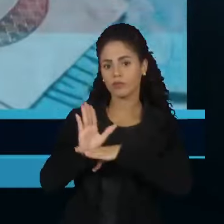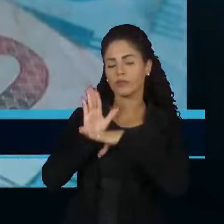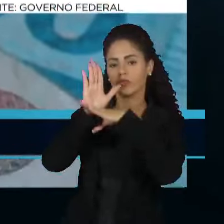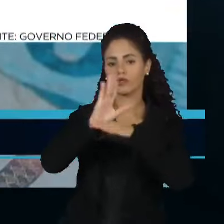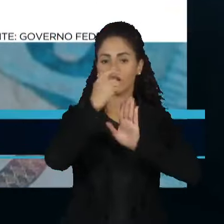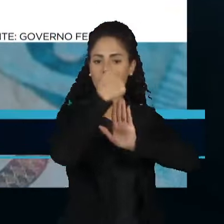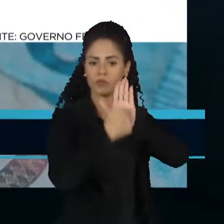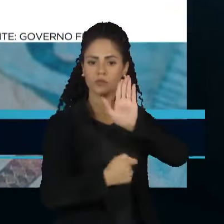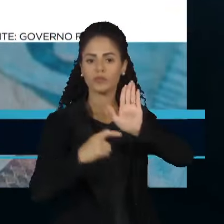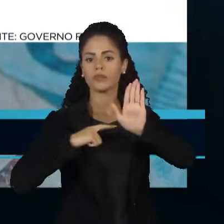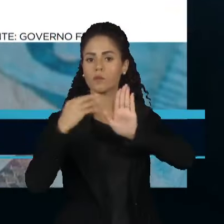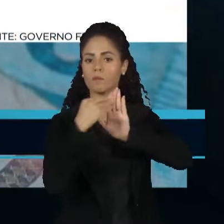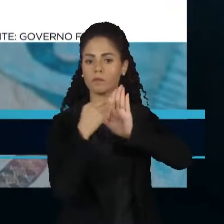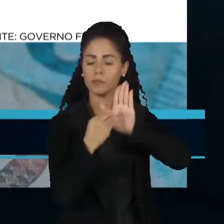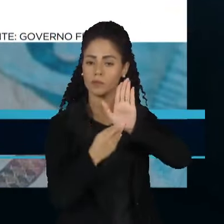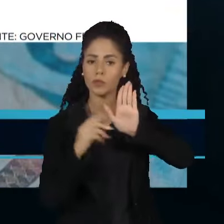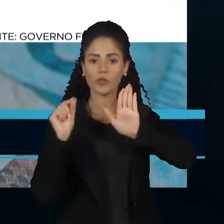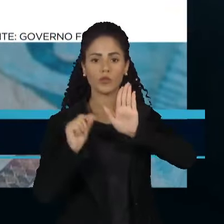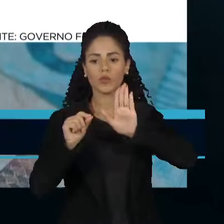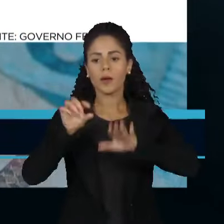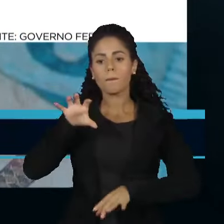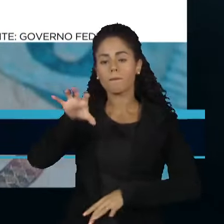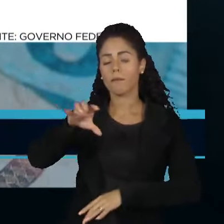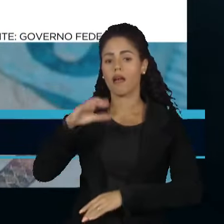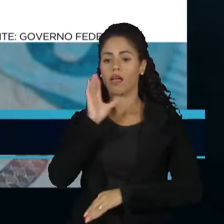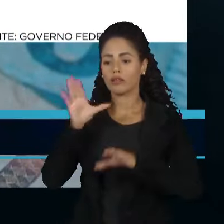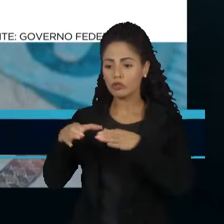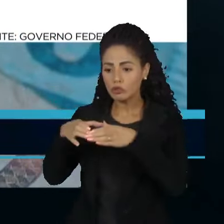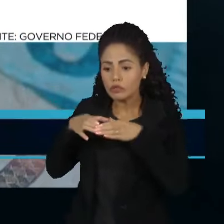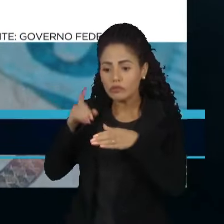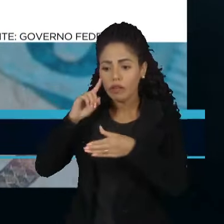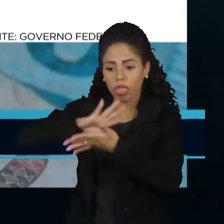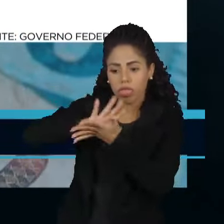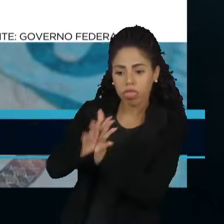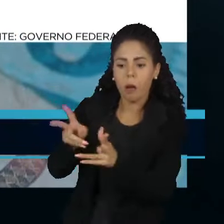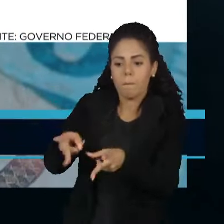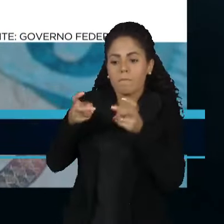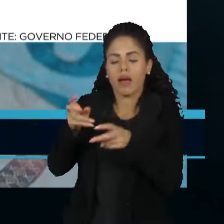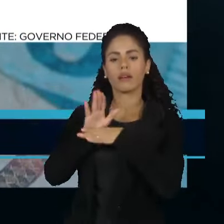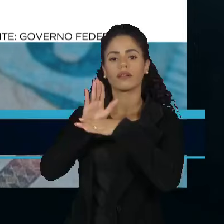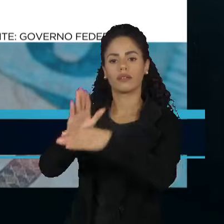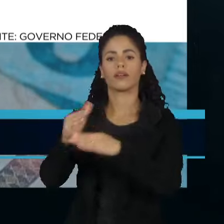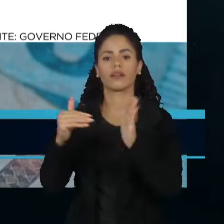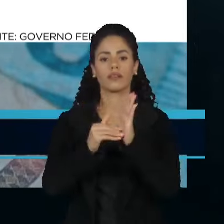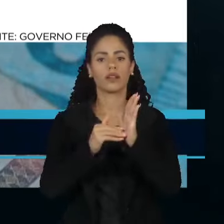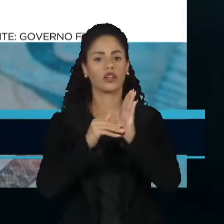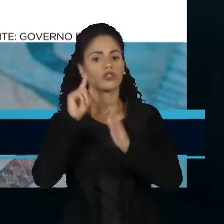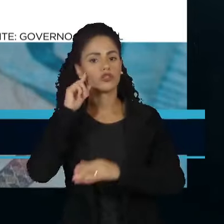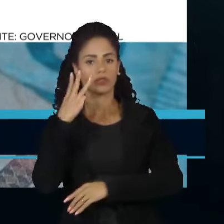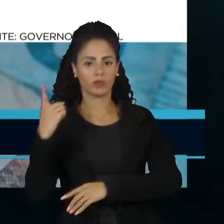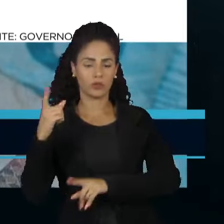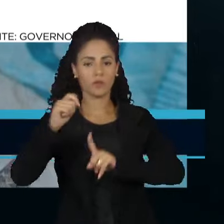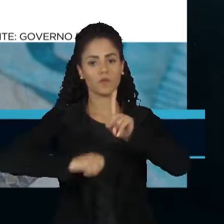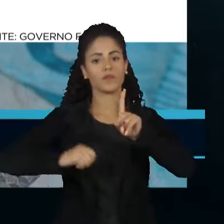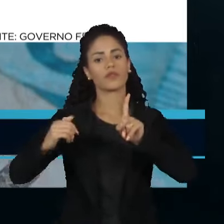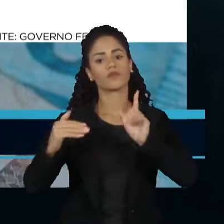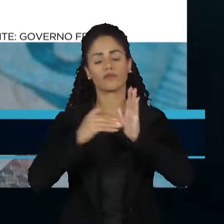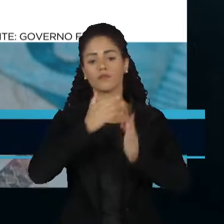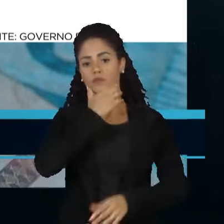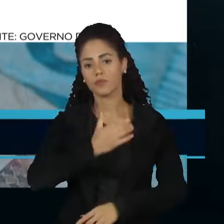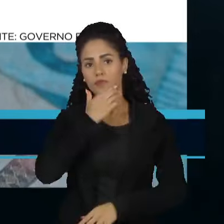texto prevê a decretação de estado de calamidade pública no Rio Grande do Sul até 31 de dezembro e a exclusão